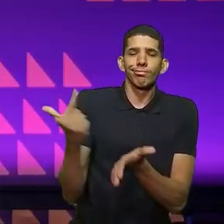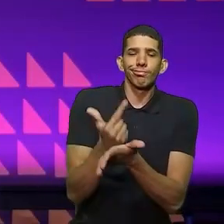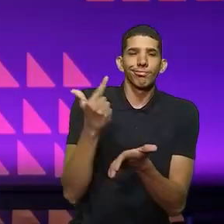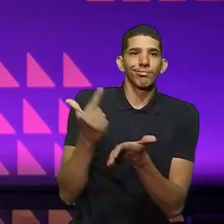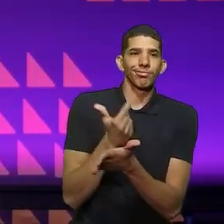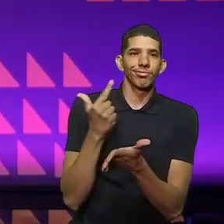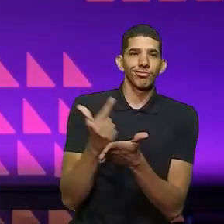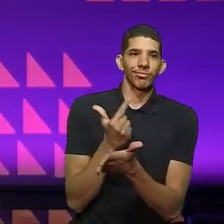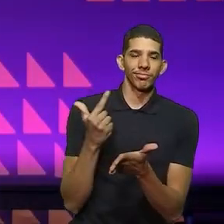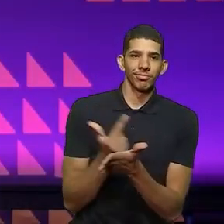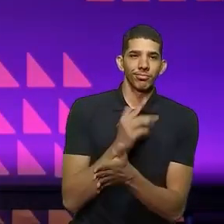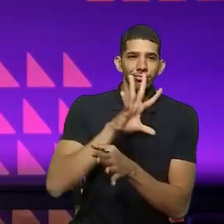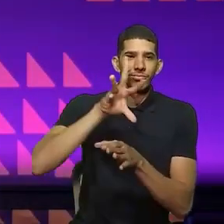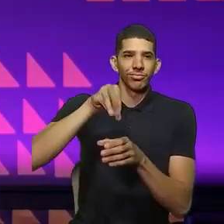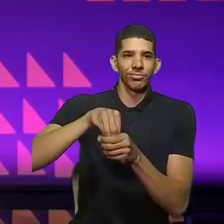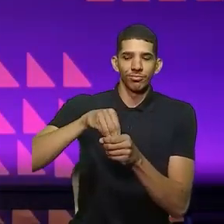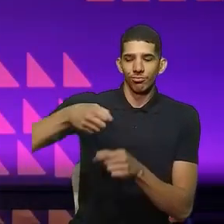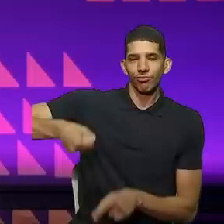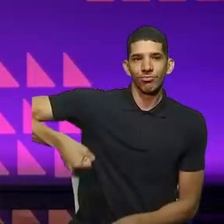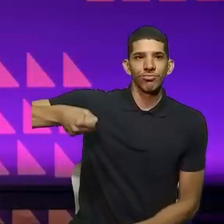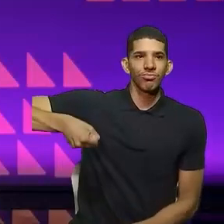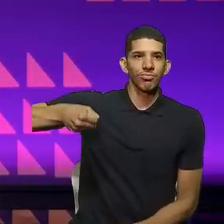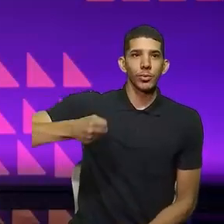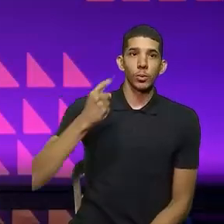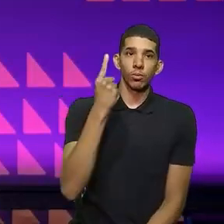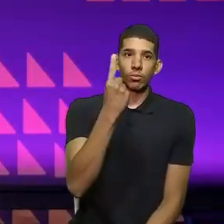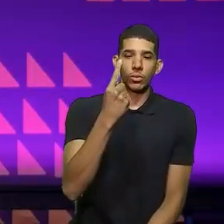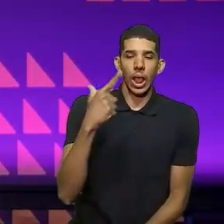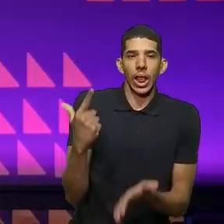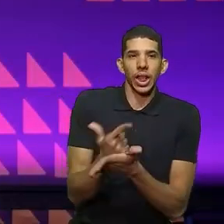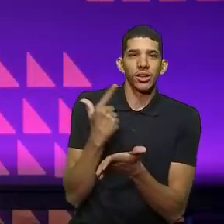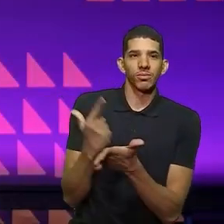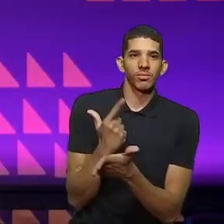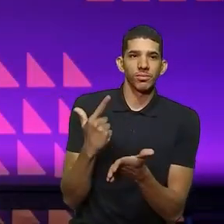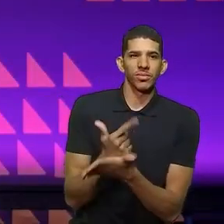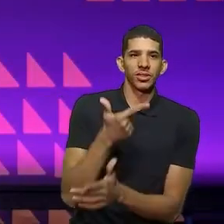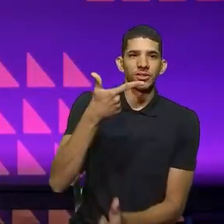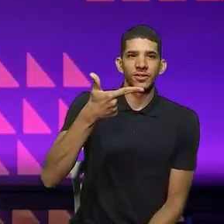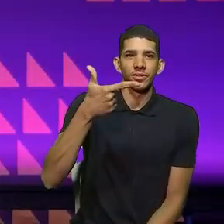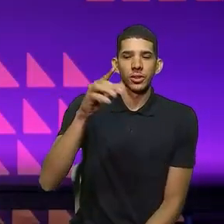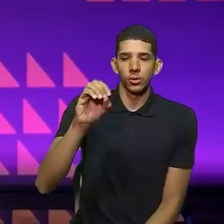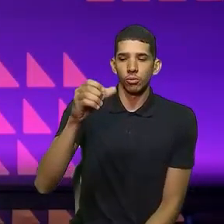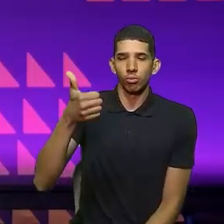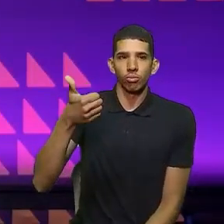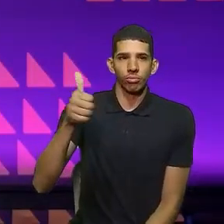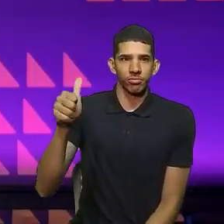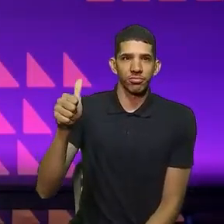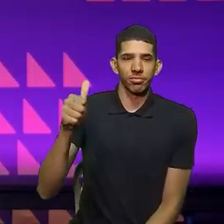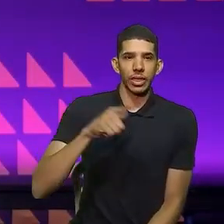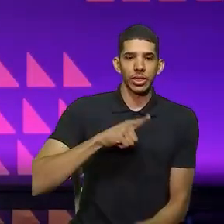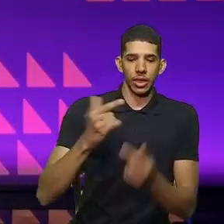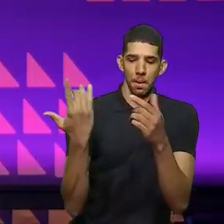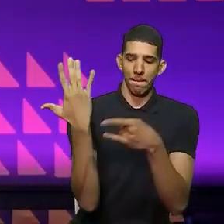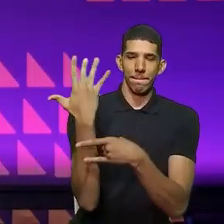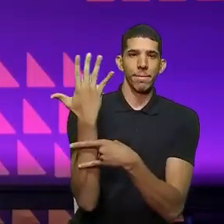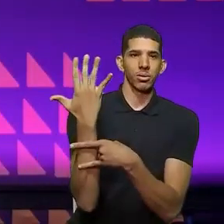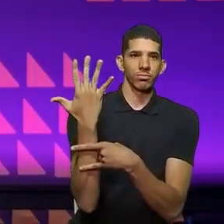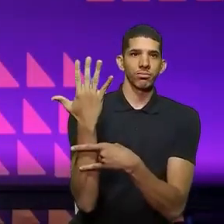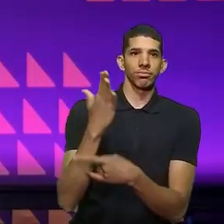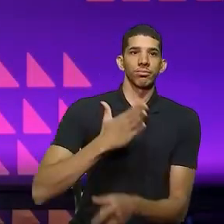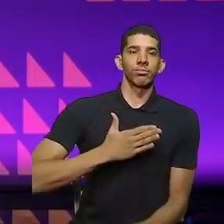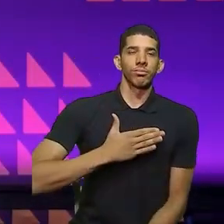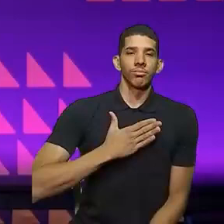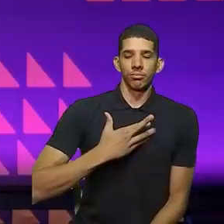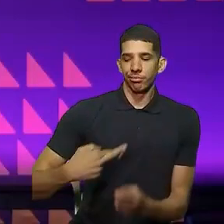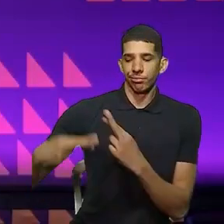deles, na UFMG, em 2011, eu, inclusive, fiquei responsável por vender os livros